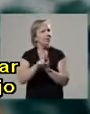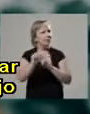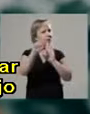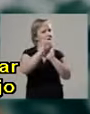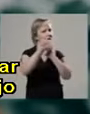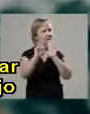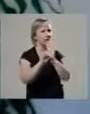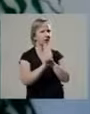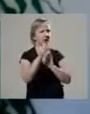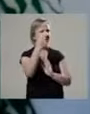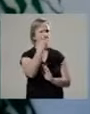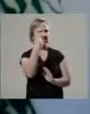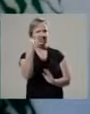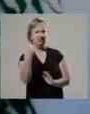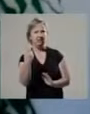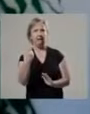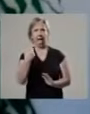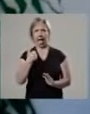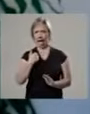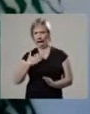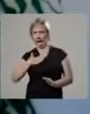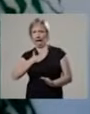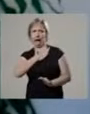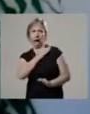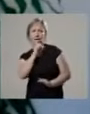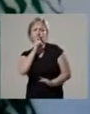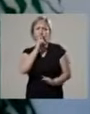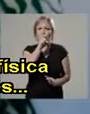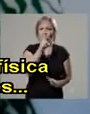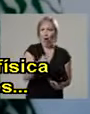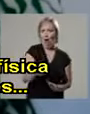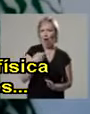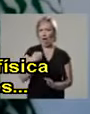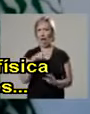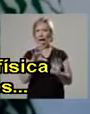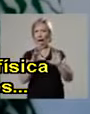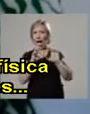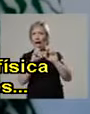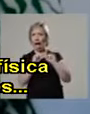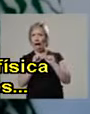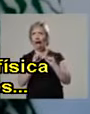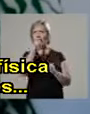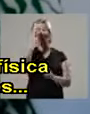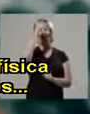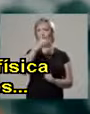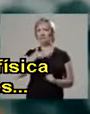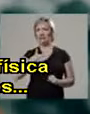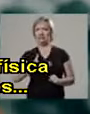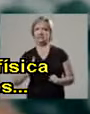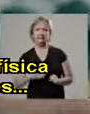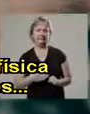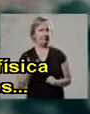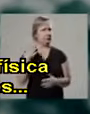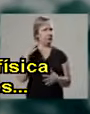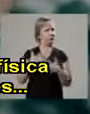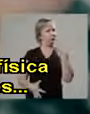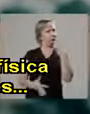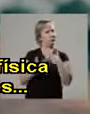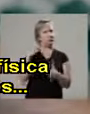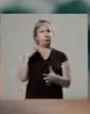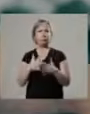século XXI, achar que vai pegar com nojo, com não sei o quê, ou achar que deficiência física tem